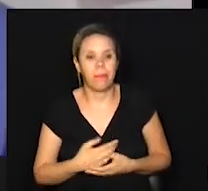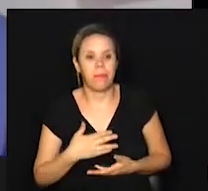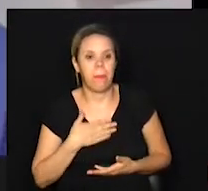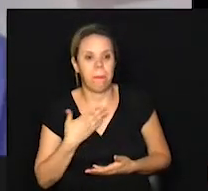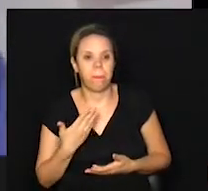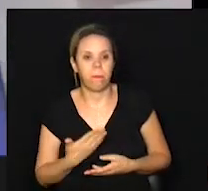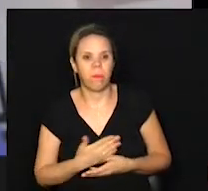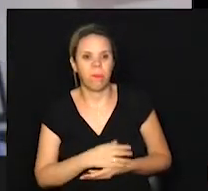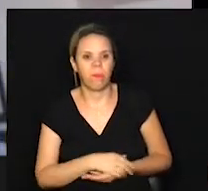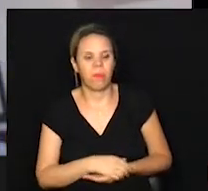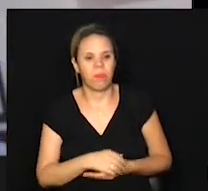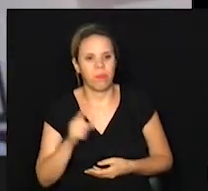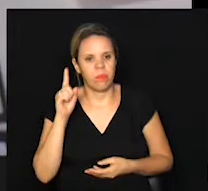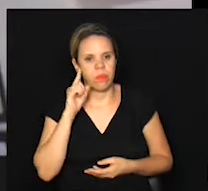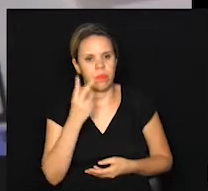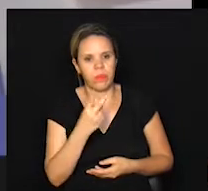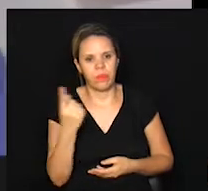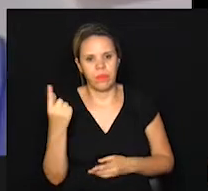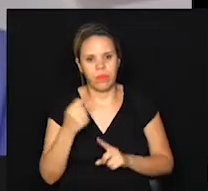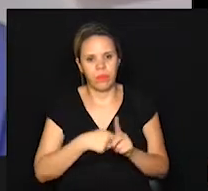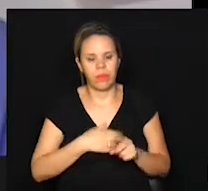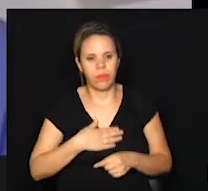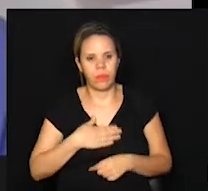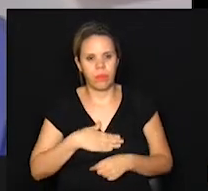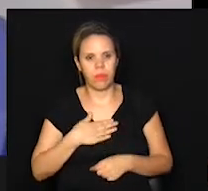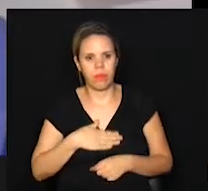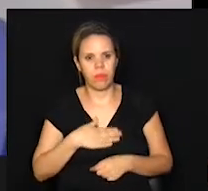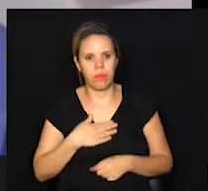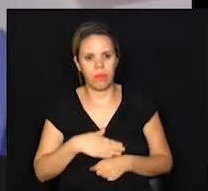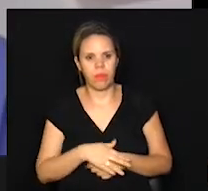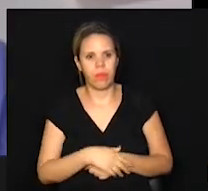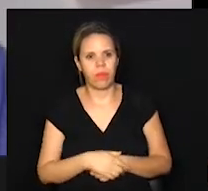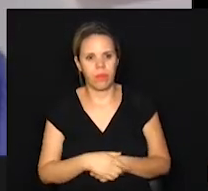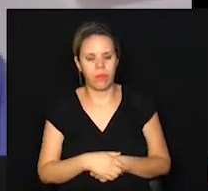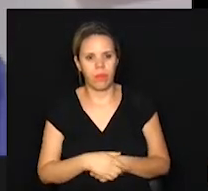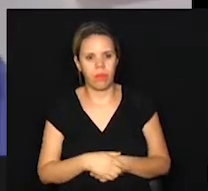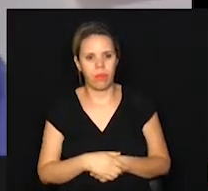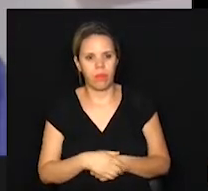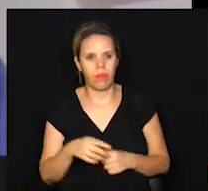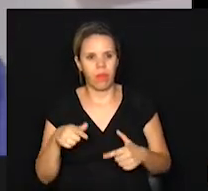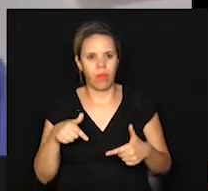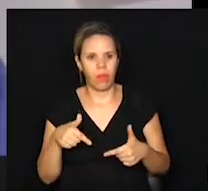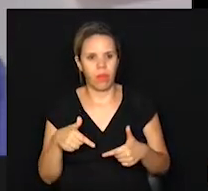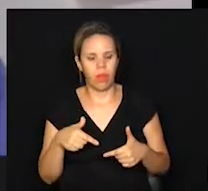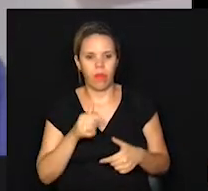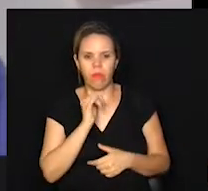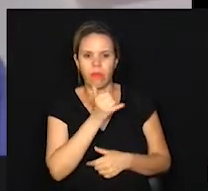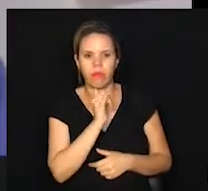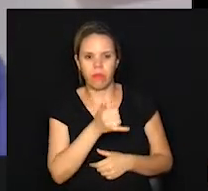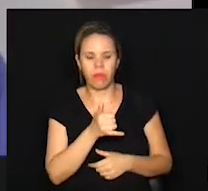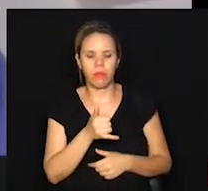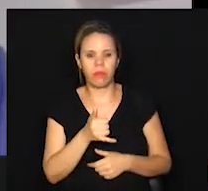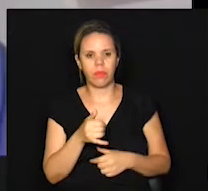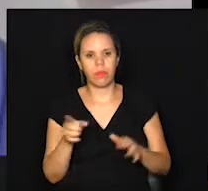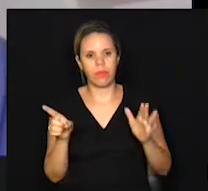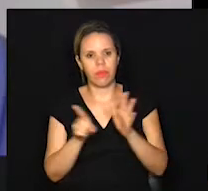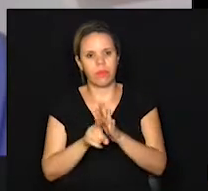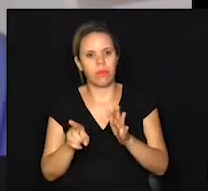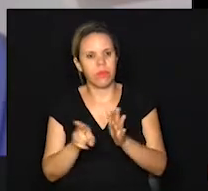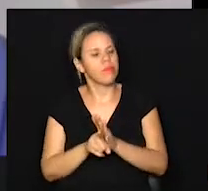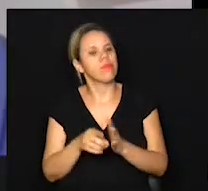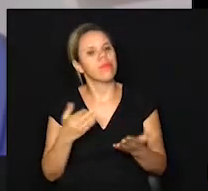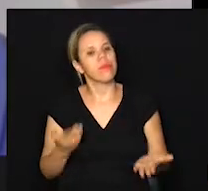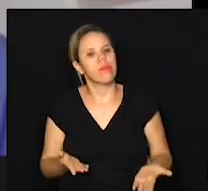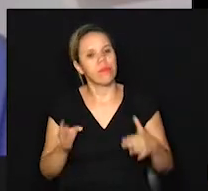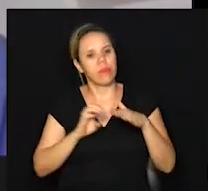Surpreendentemente, no dia 21 de agosto, eu recebo em minha residência um aviso prévio do empregador, em que esse aviso prévio